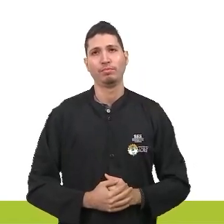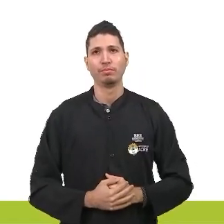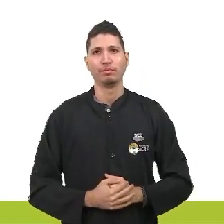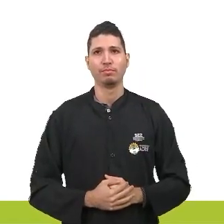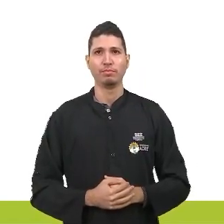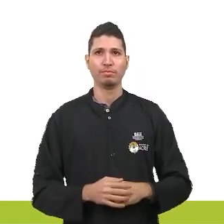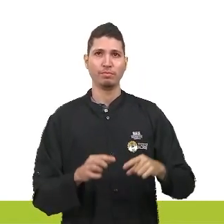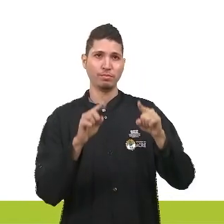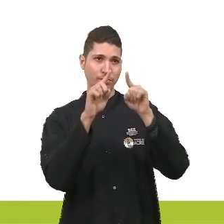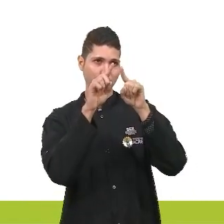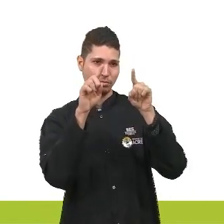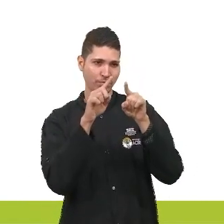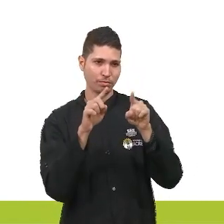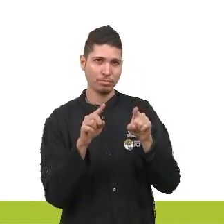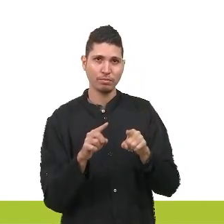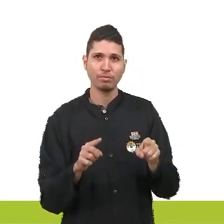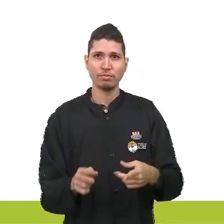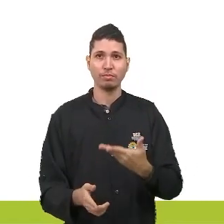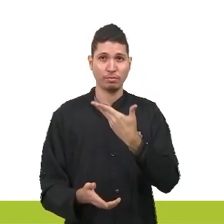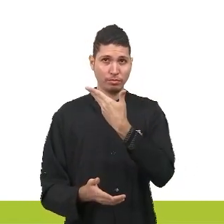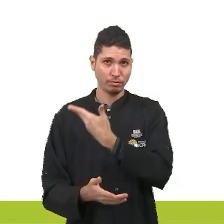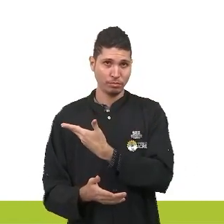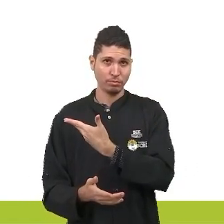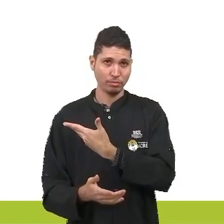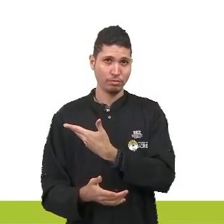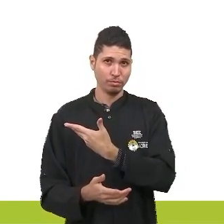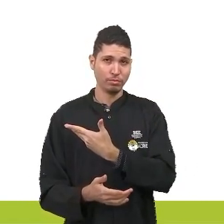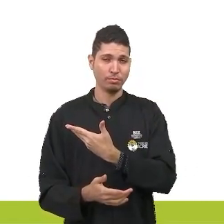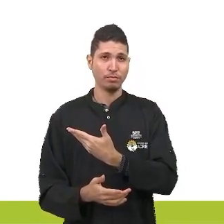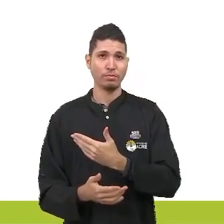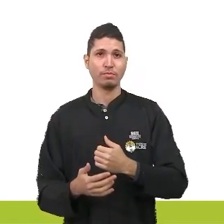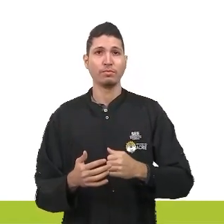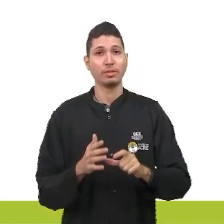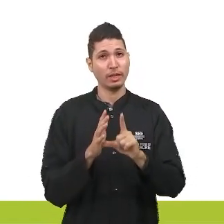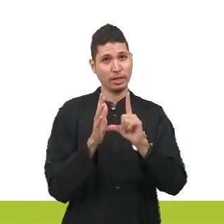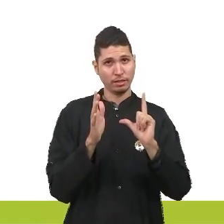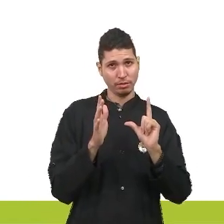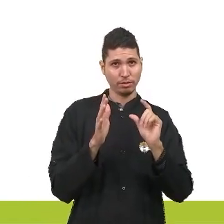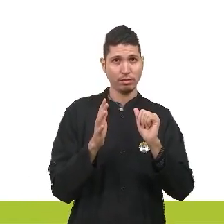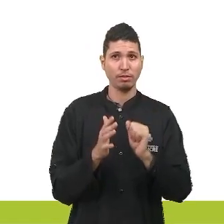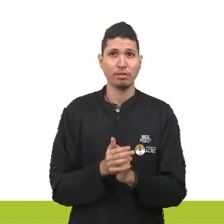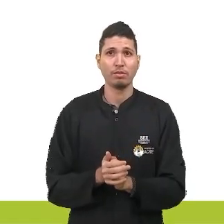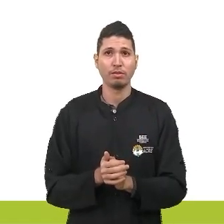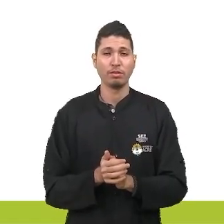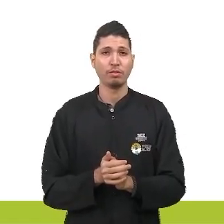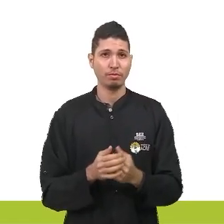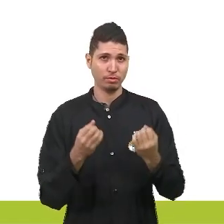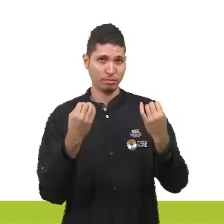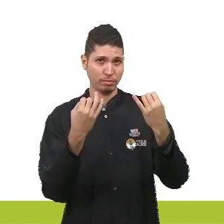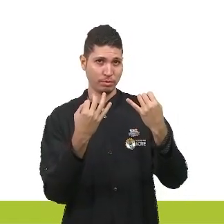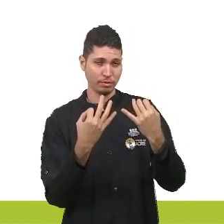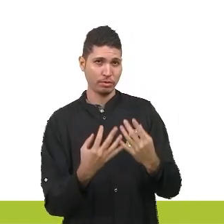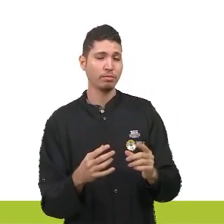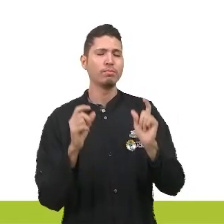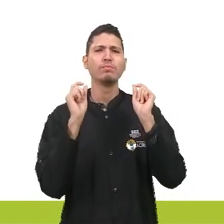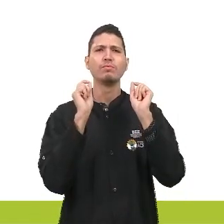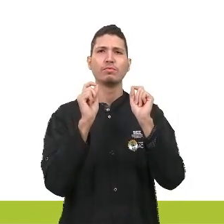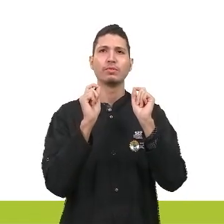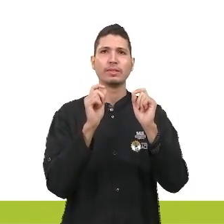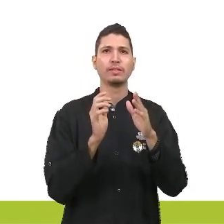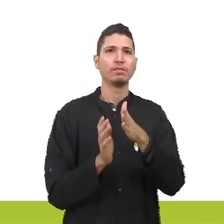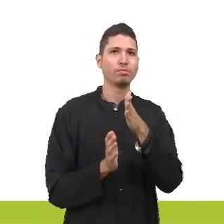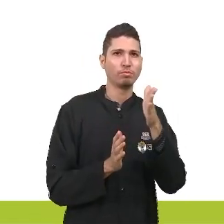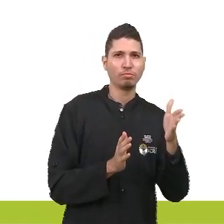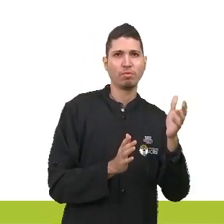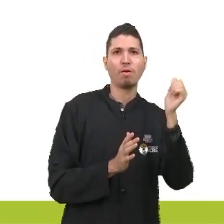tá? Antes de eu mostrar a pirâmide etária do Brasil para vocês, vou mostrar aqui como que funciona, né? Então, nós temos de um lado mulheres,